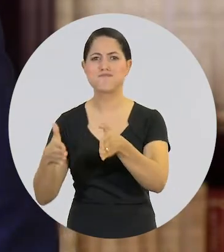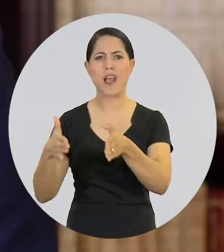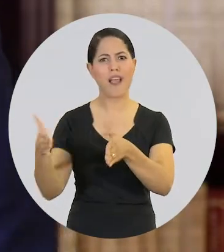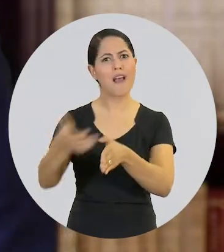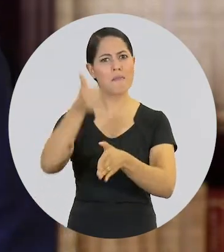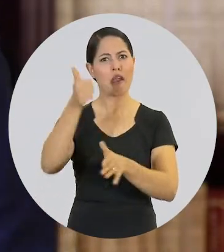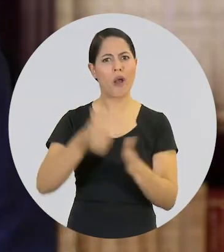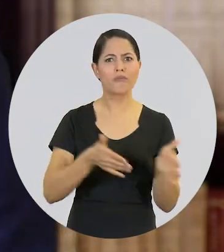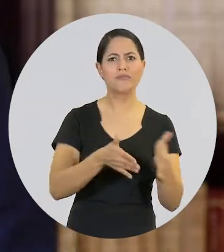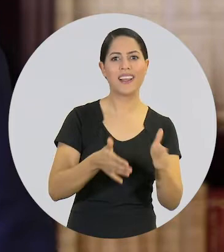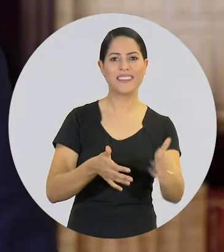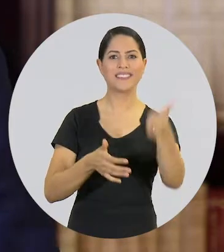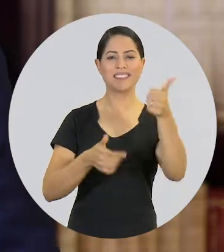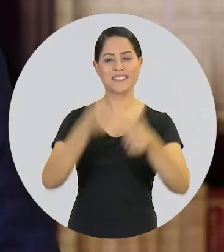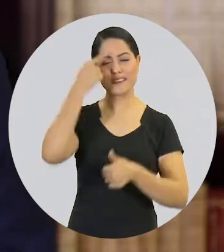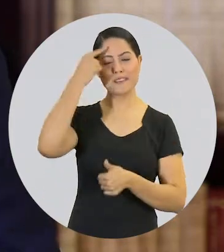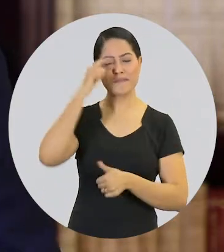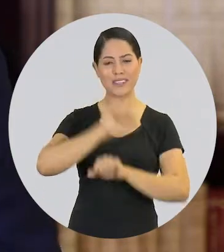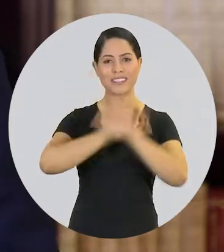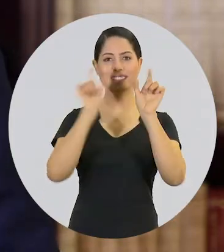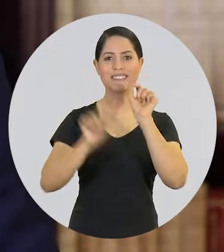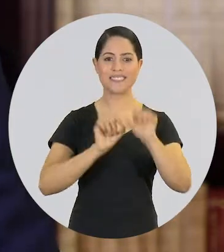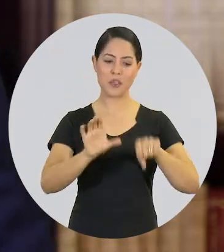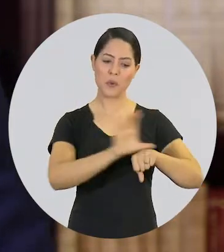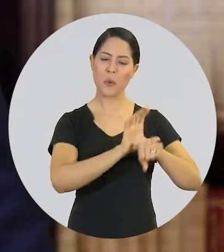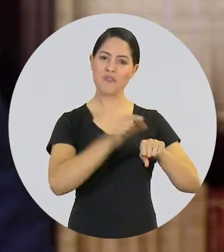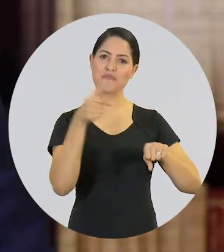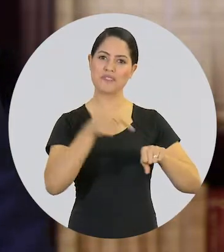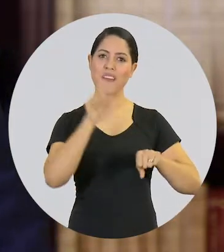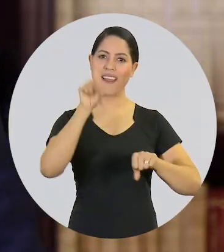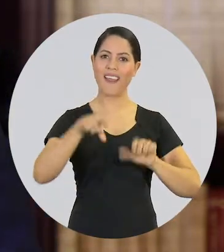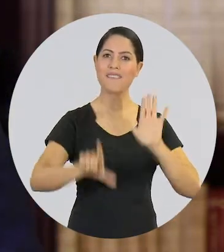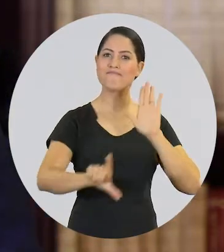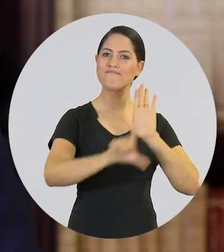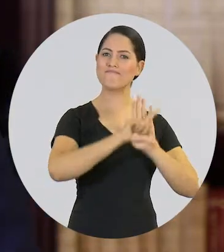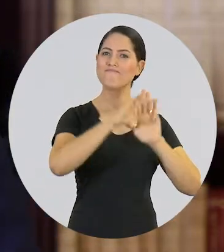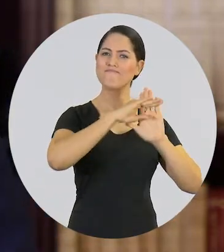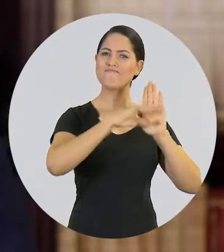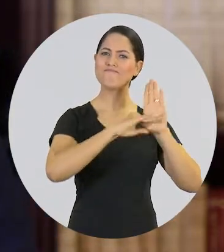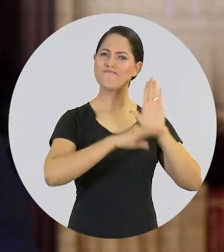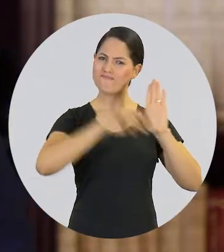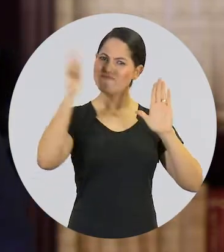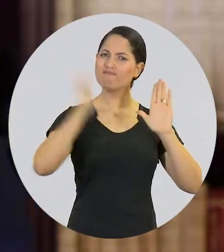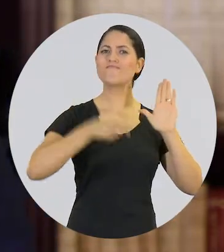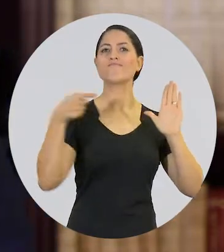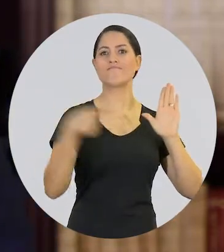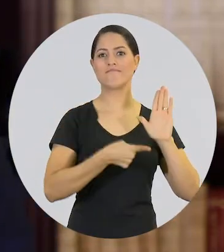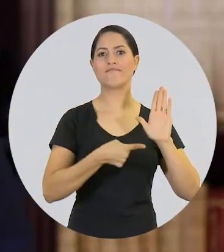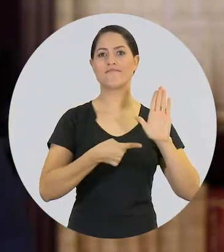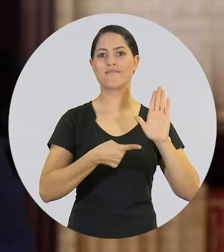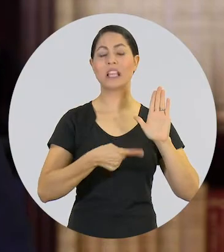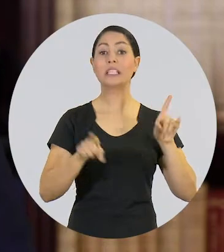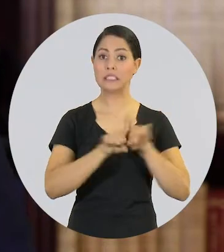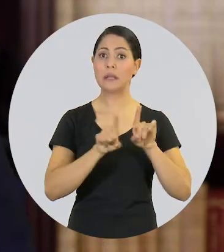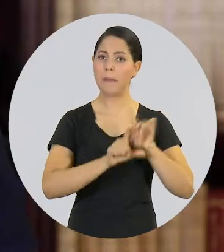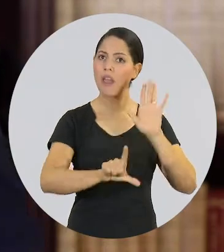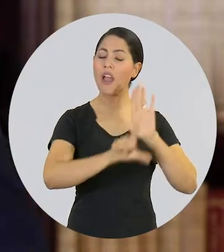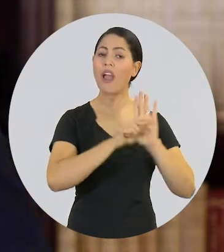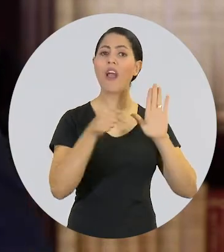melhores caminhos. E tenho convicção de que a Constituição da República, como a norma de máxima eficácia, a